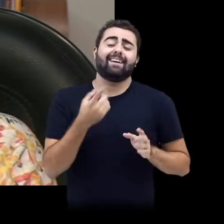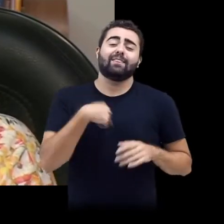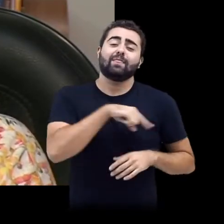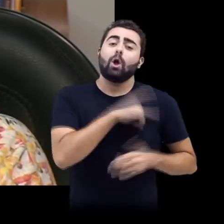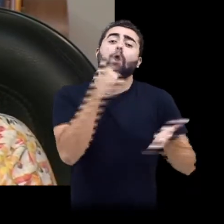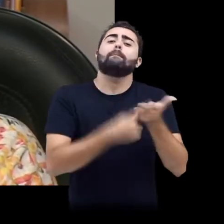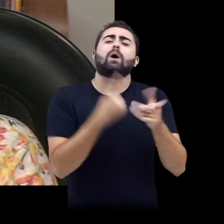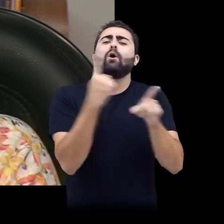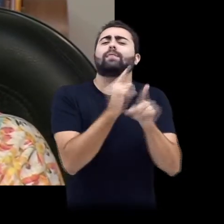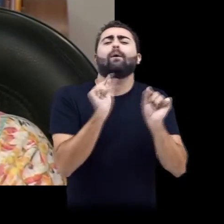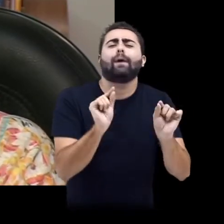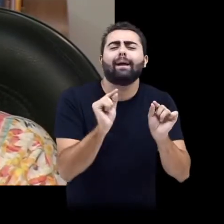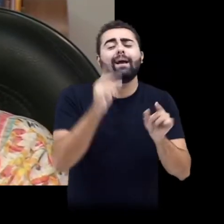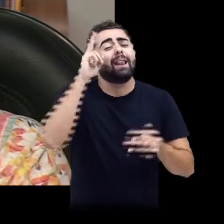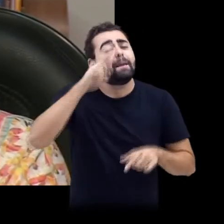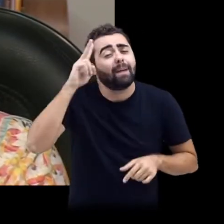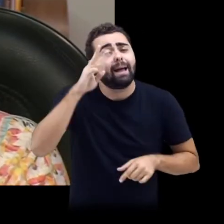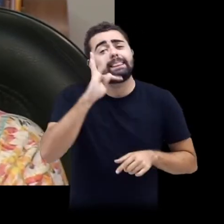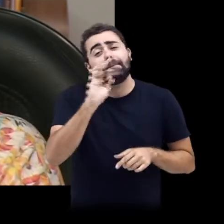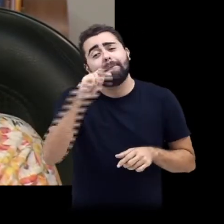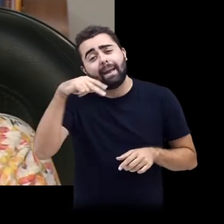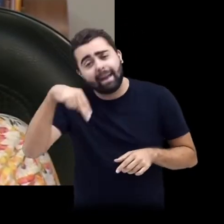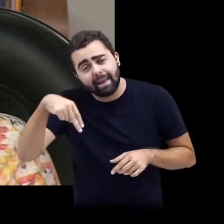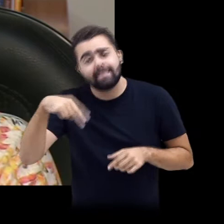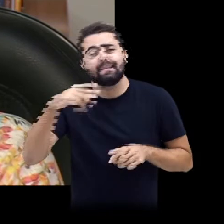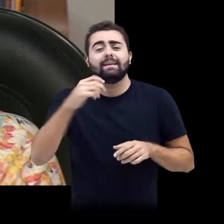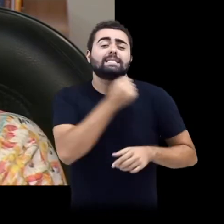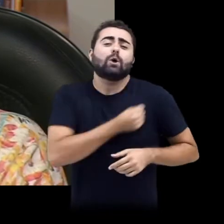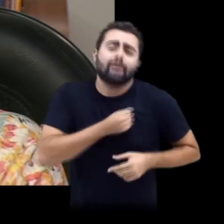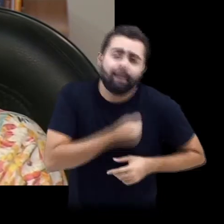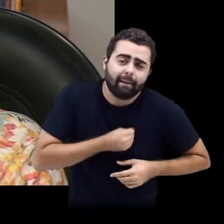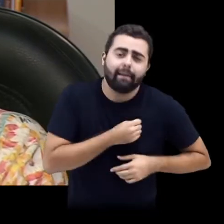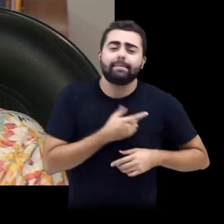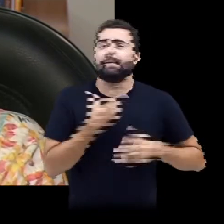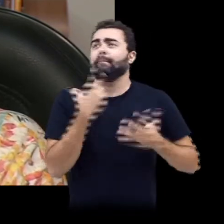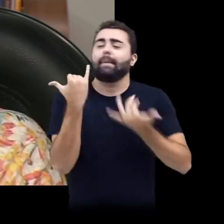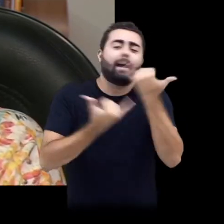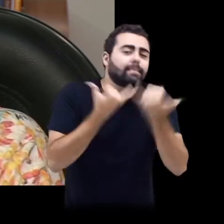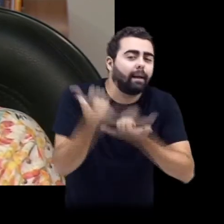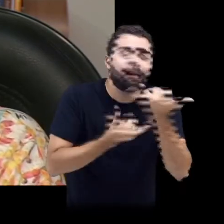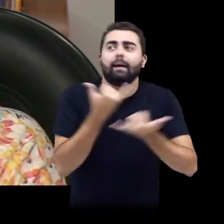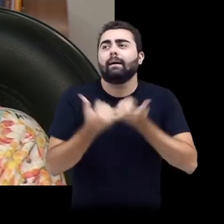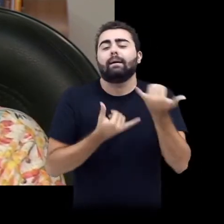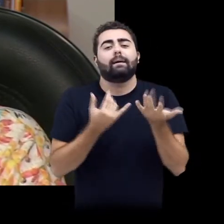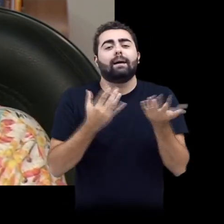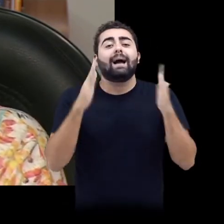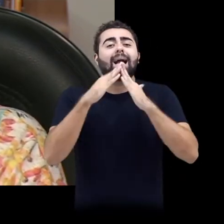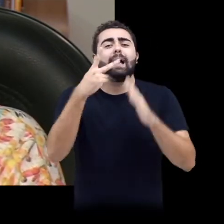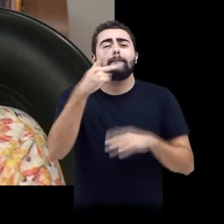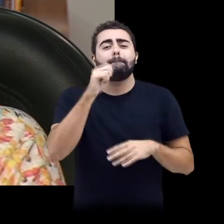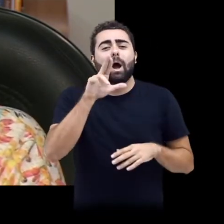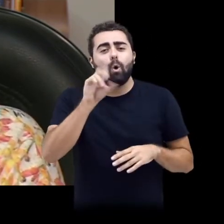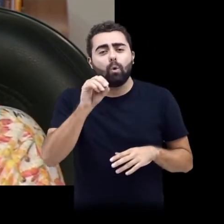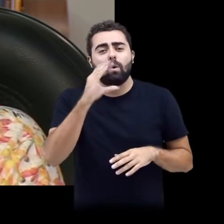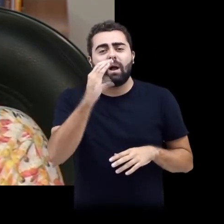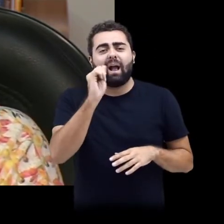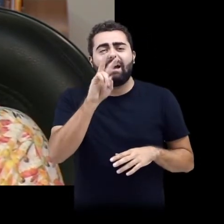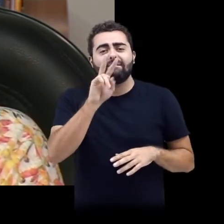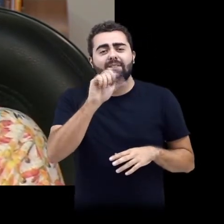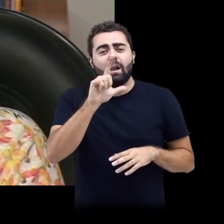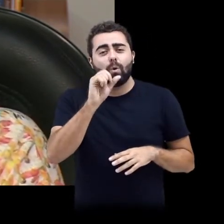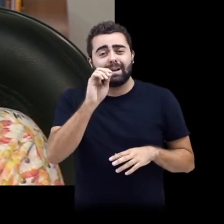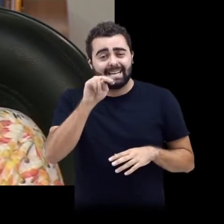para relembrar o TPN, relembrar as brincadeiras. A casa de Paulo Cavalcante era mais para oxigenar